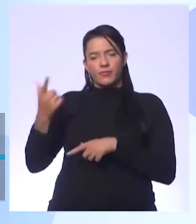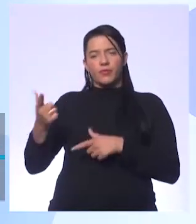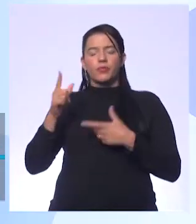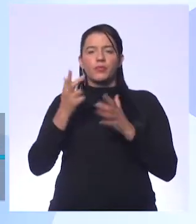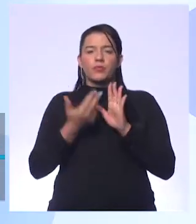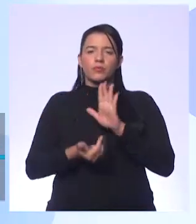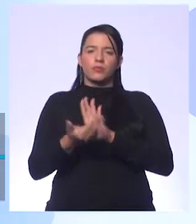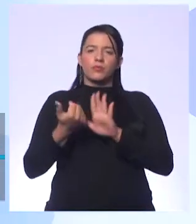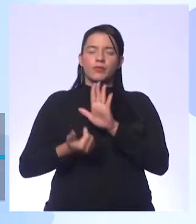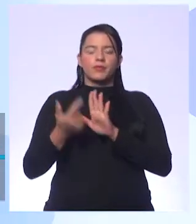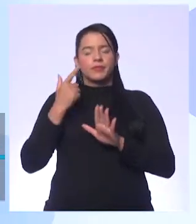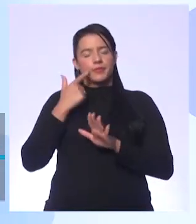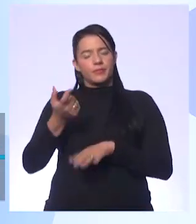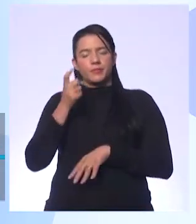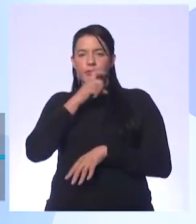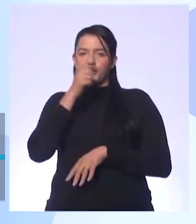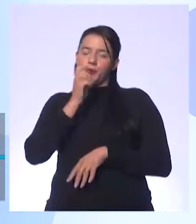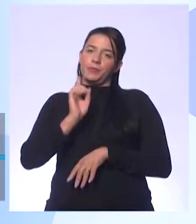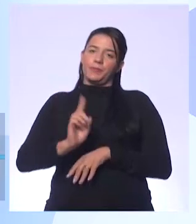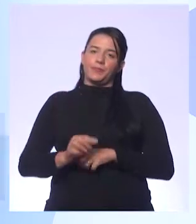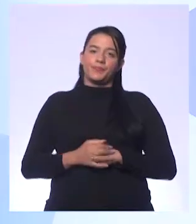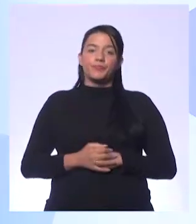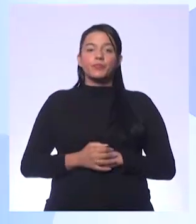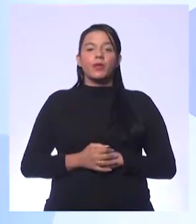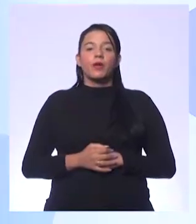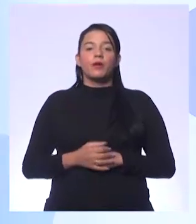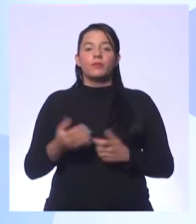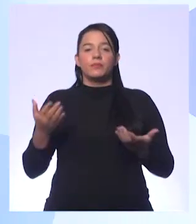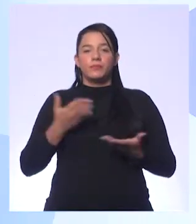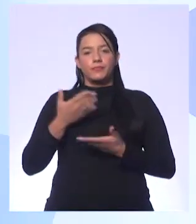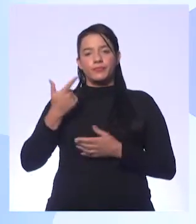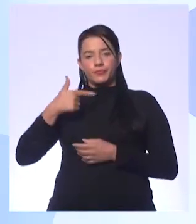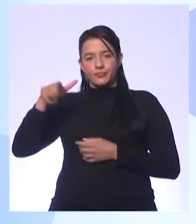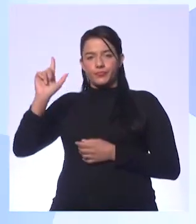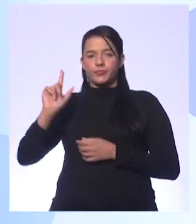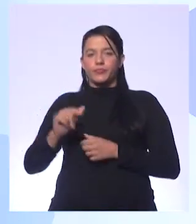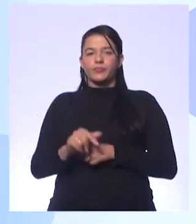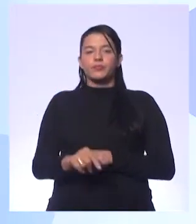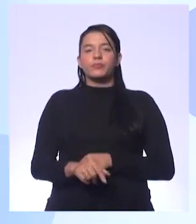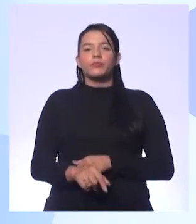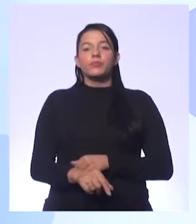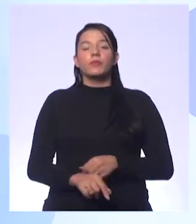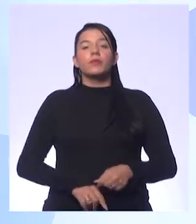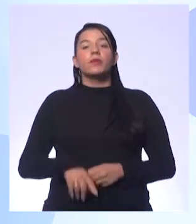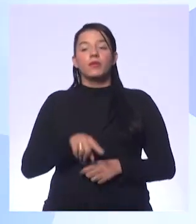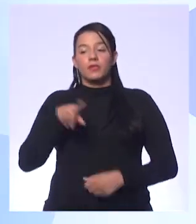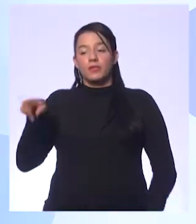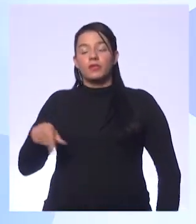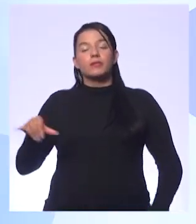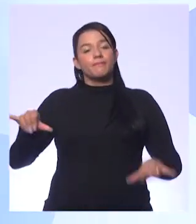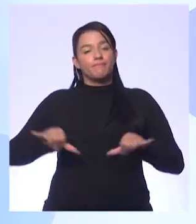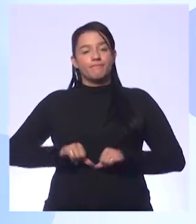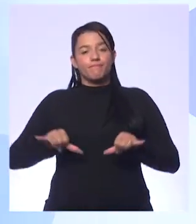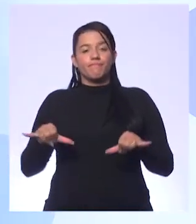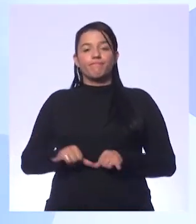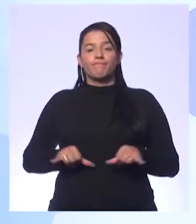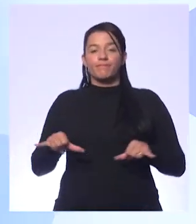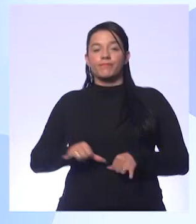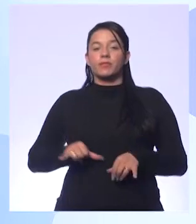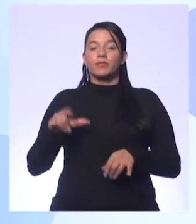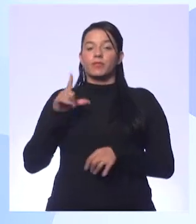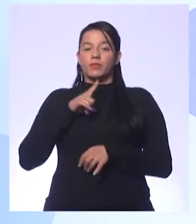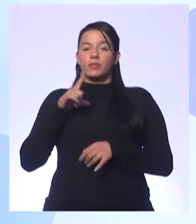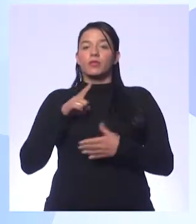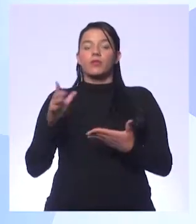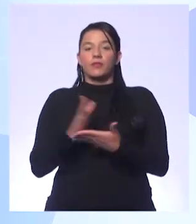iconográficas que não nos deixam mentir, né? E aí, na sequência, agora eu vou mostrar assim, ó, eles estavam sofrendo, mas houve, sim, também alguns